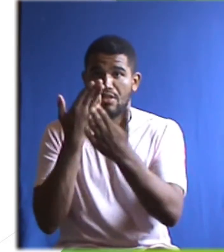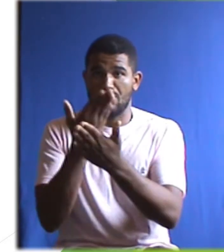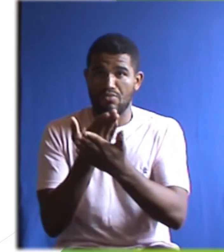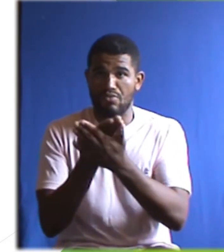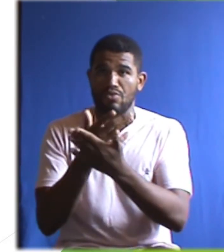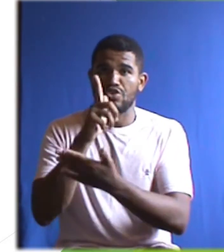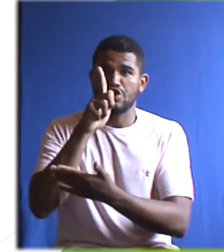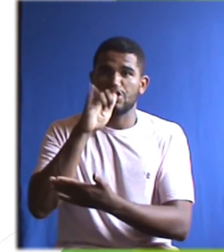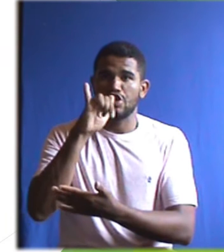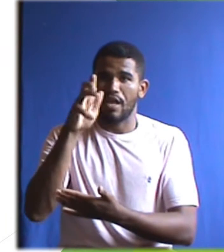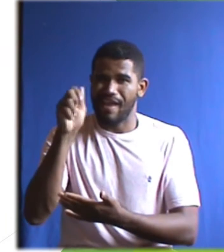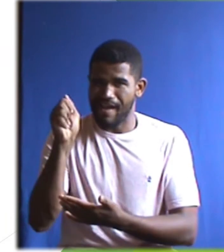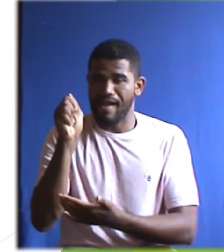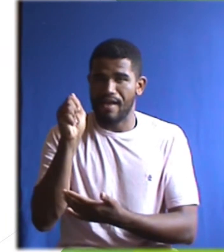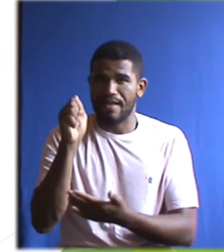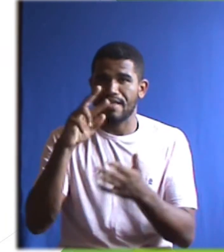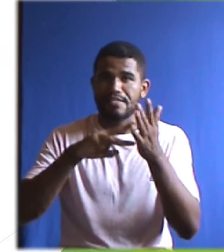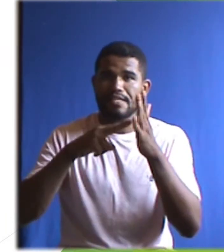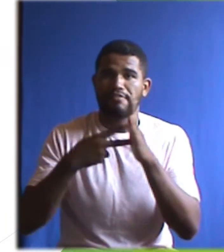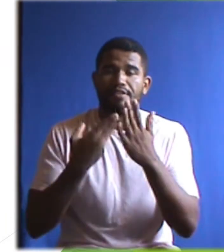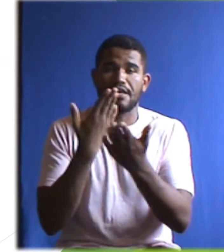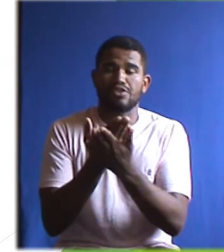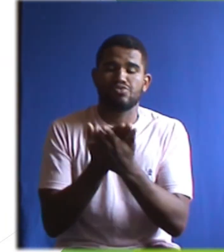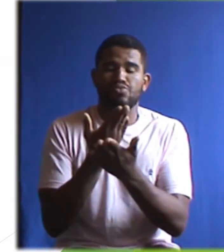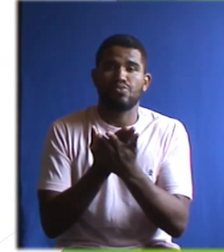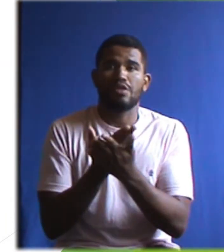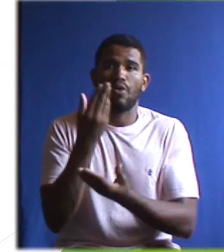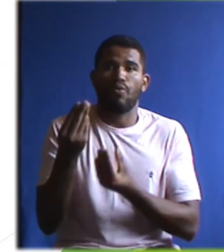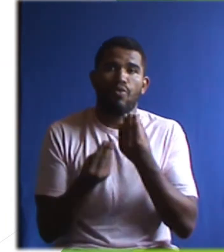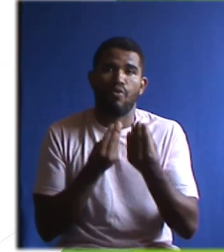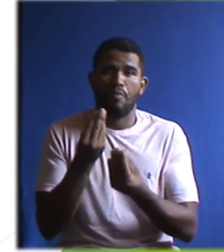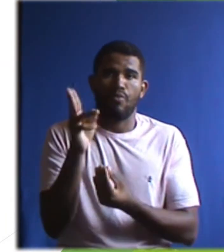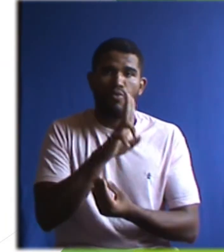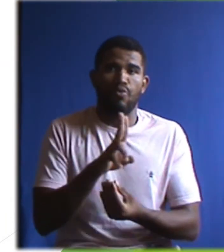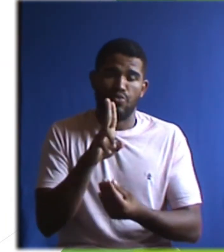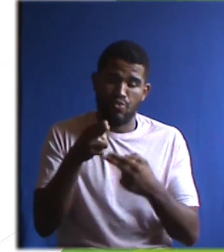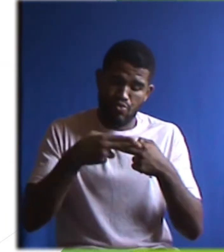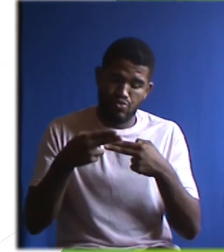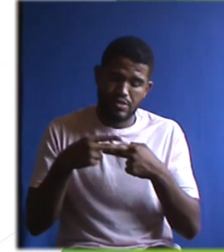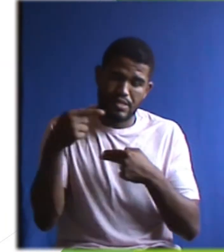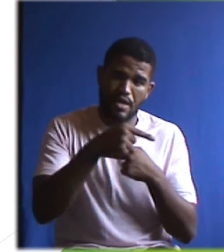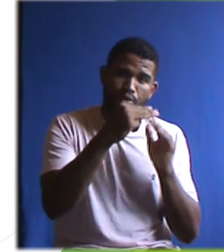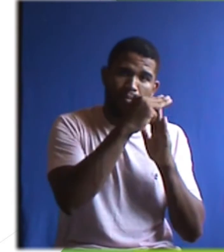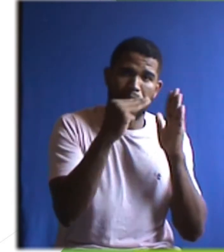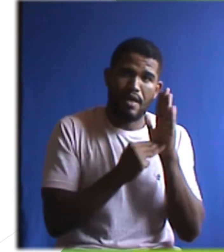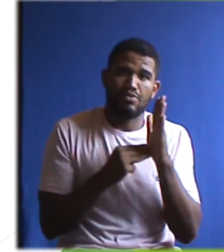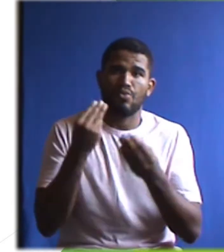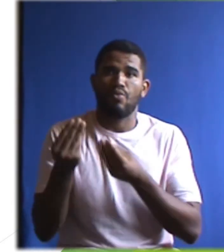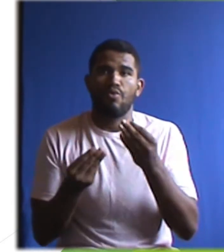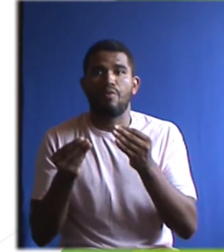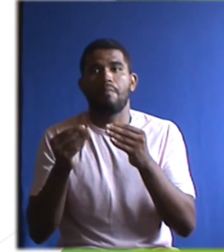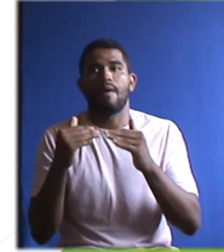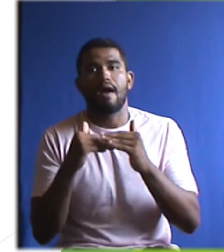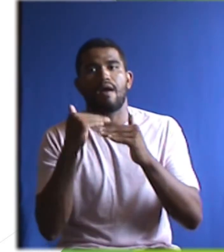Nós vamos ter a metodologia, essa palavra gia aí no final, que vai ser o estudo do método, vai ser a